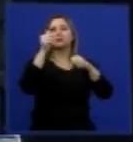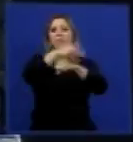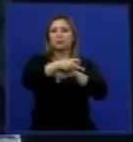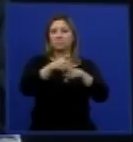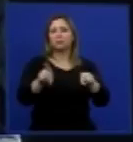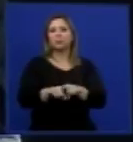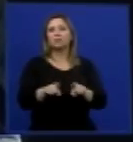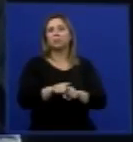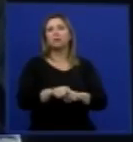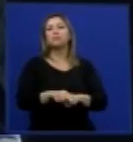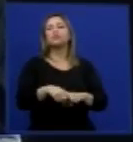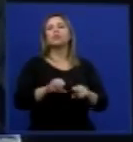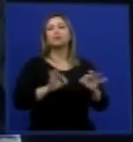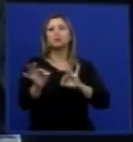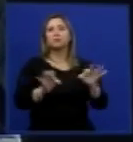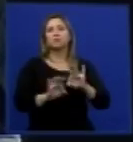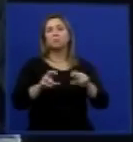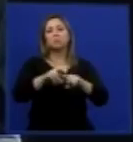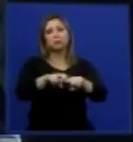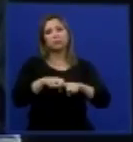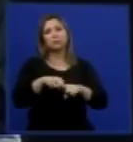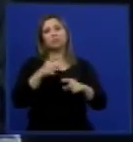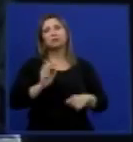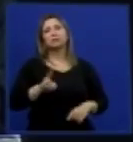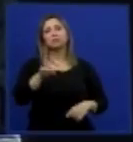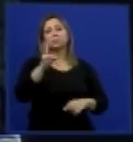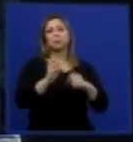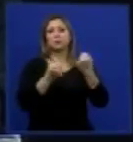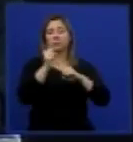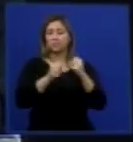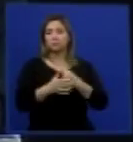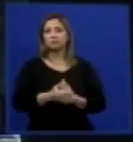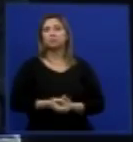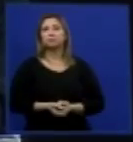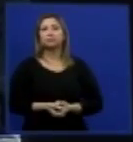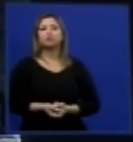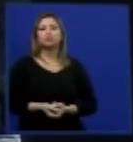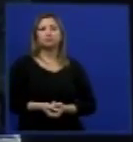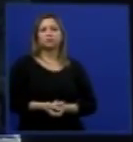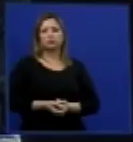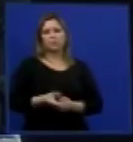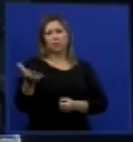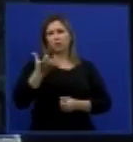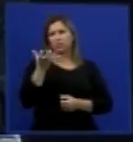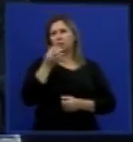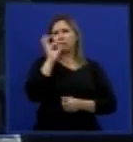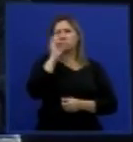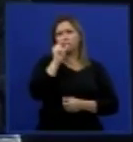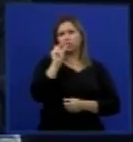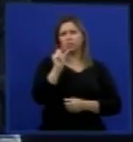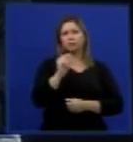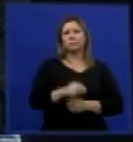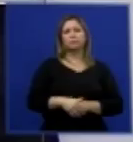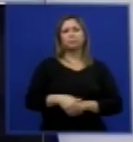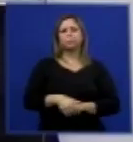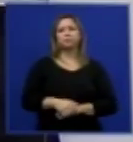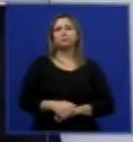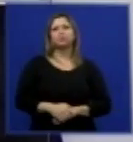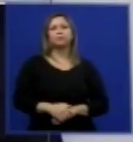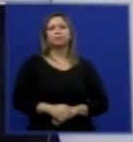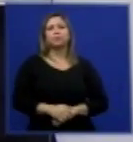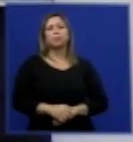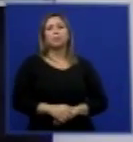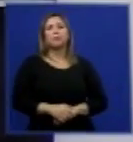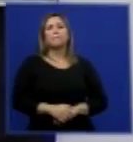quatro postos de trabalho para cada um gerado nas robotizadas farb novos a senhora permitir mais 30 segundos eu concluo Claro pode concluir por